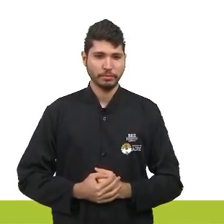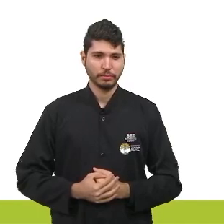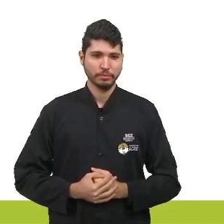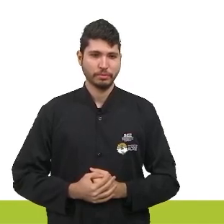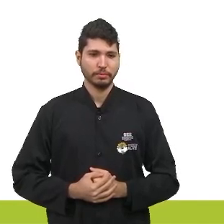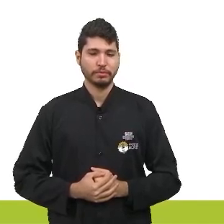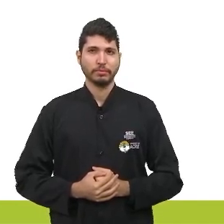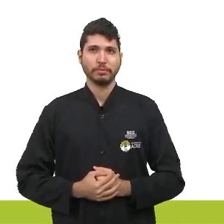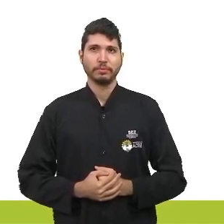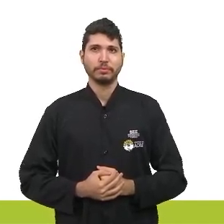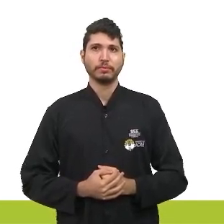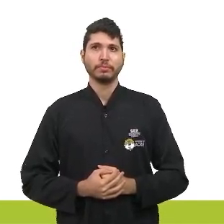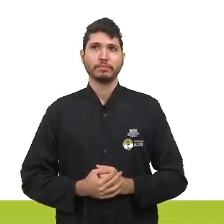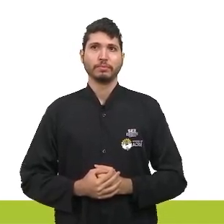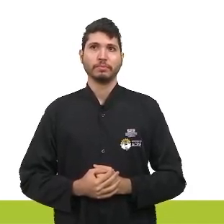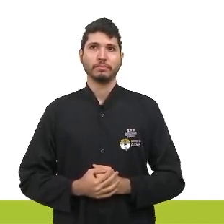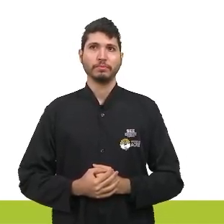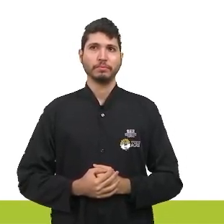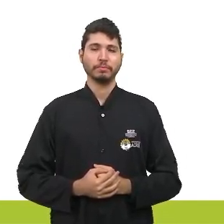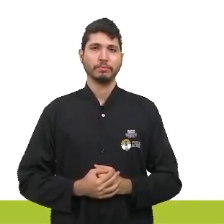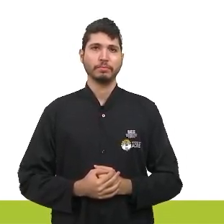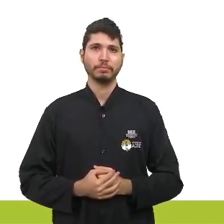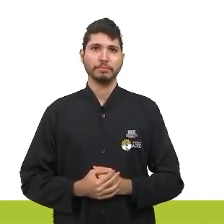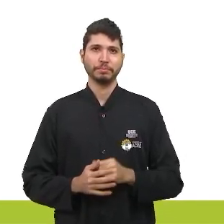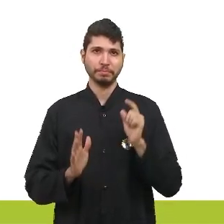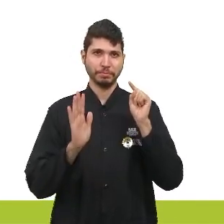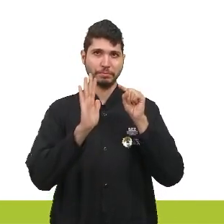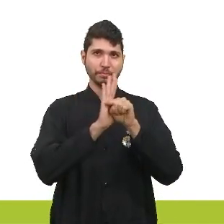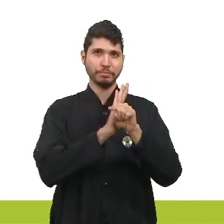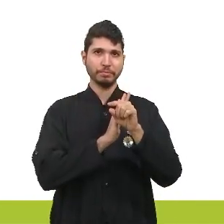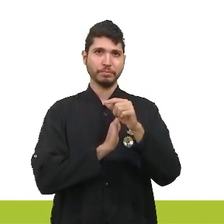Então, essa é uma questão do Enem de 2018.